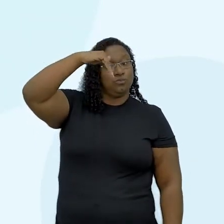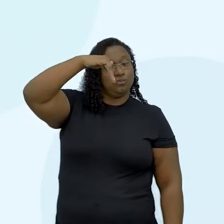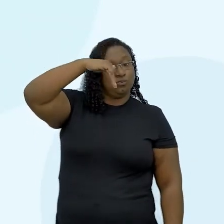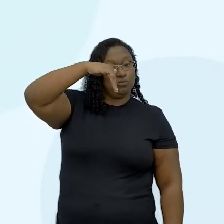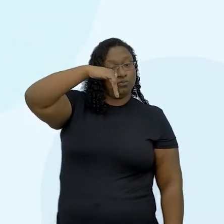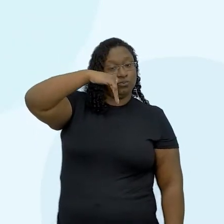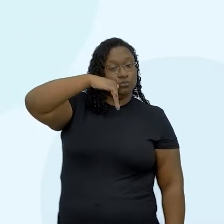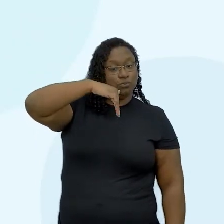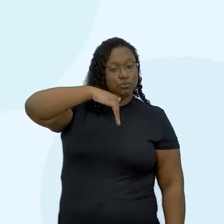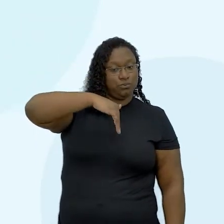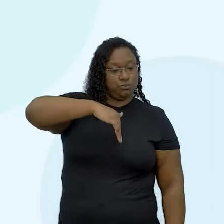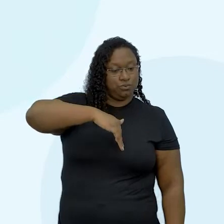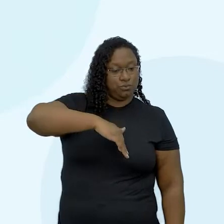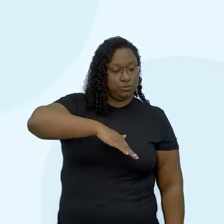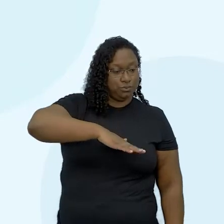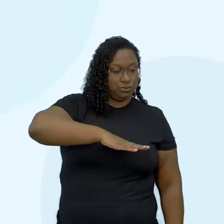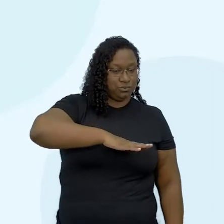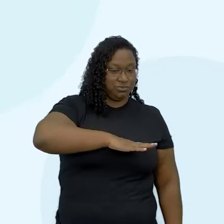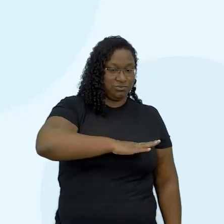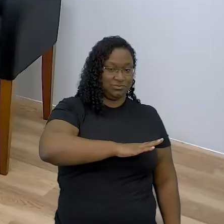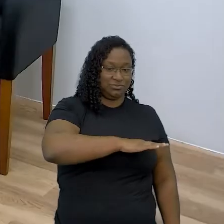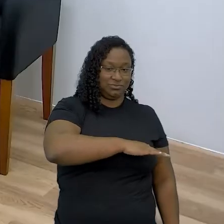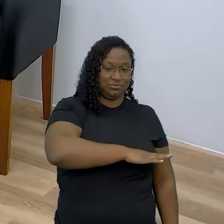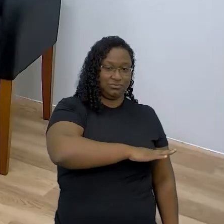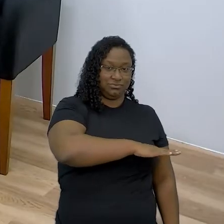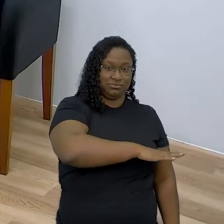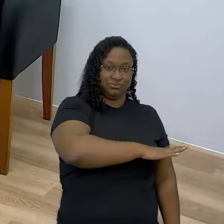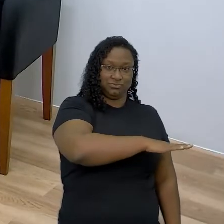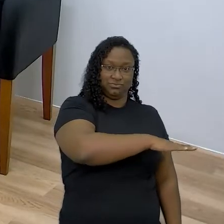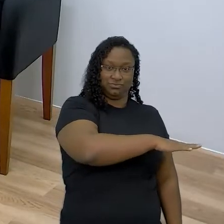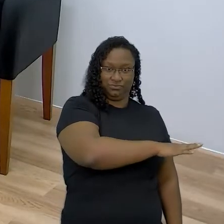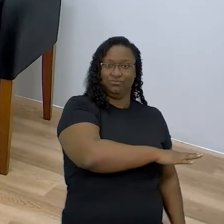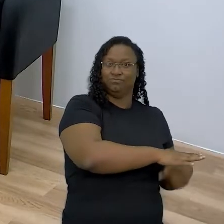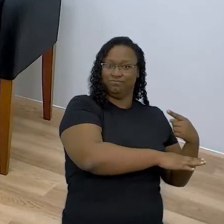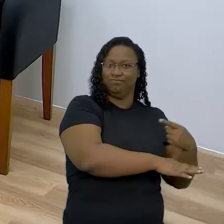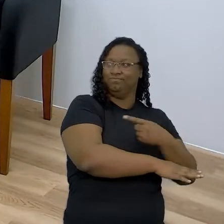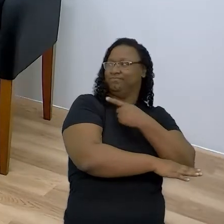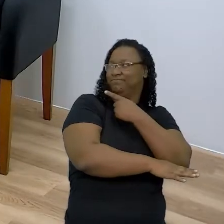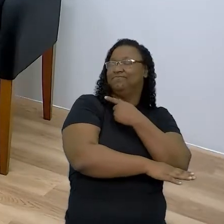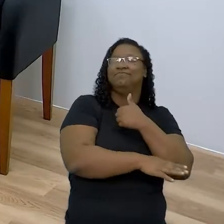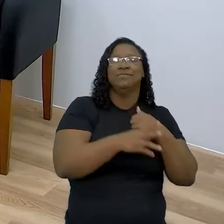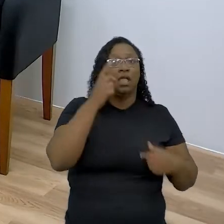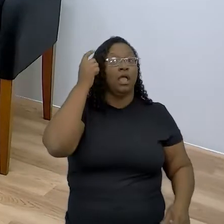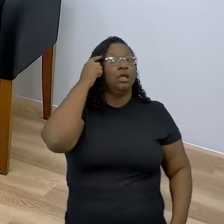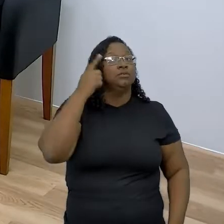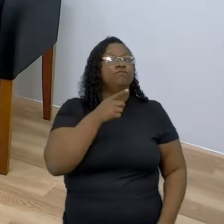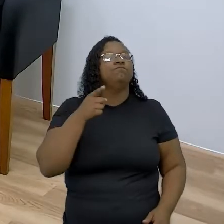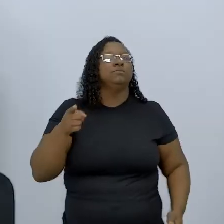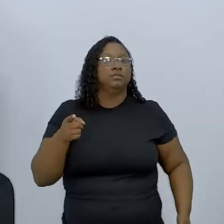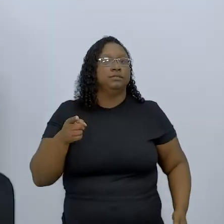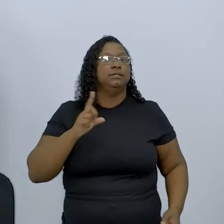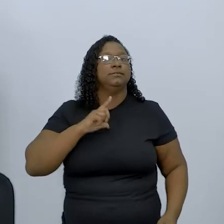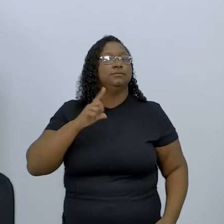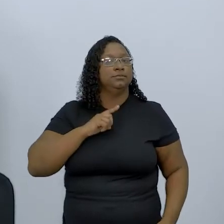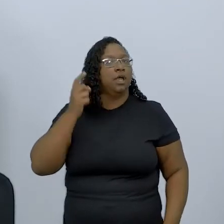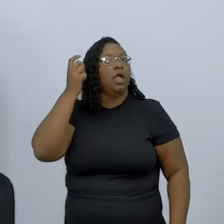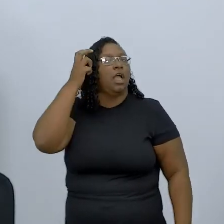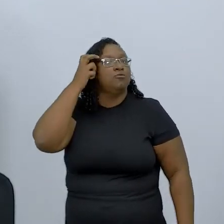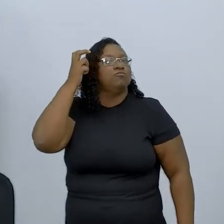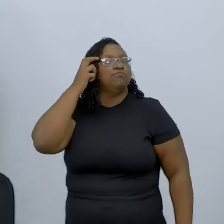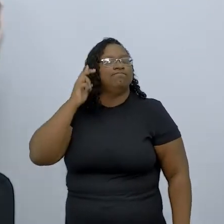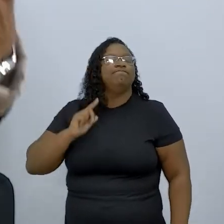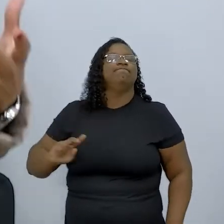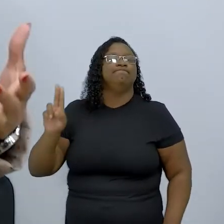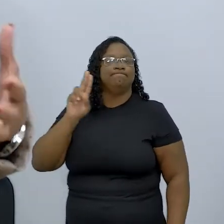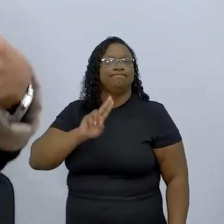aí no final das contas. E mais baixo o valor, né? Bem mais baixo. Que é o real, que é a ideia de você ter o consumo consciente.